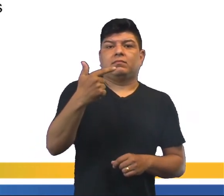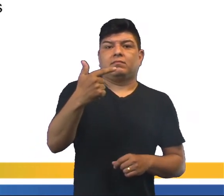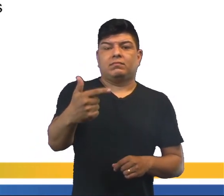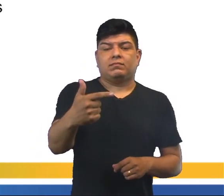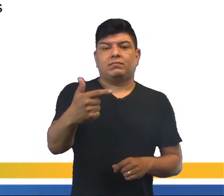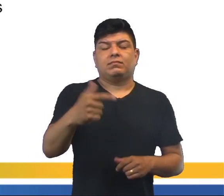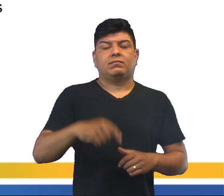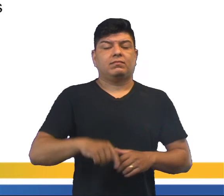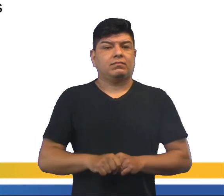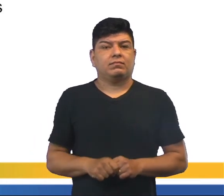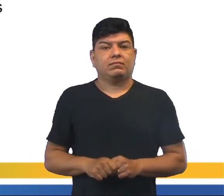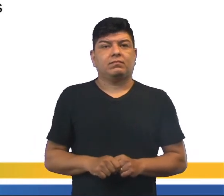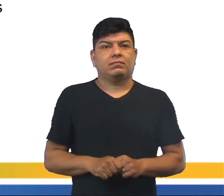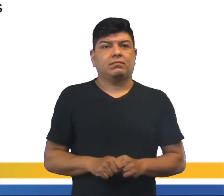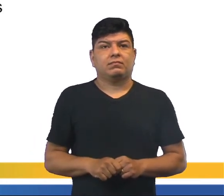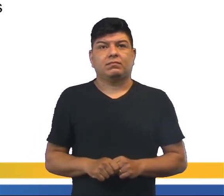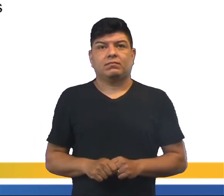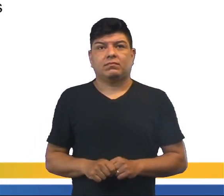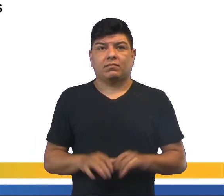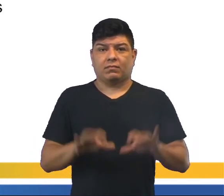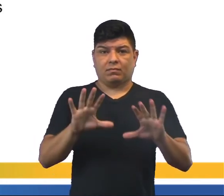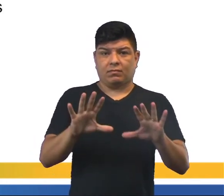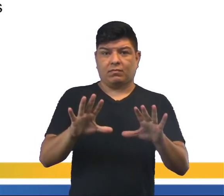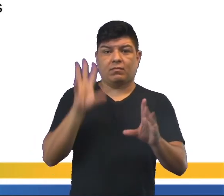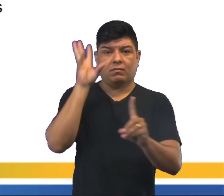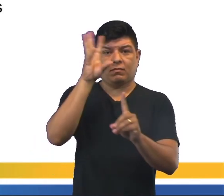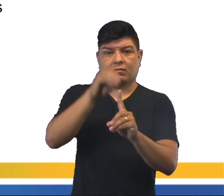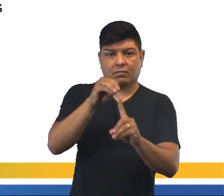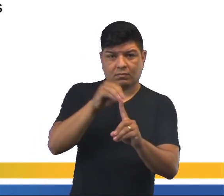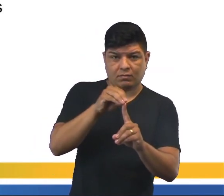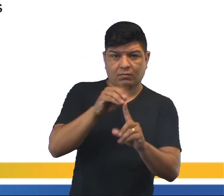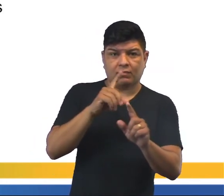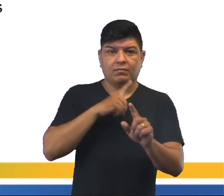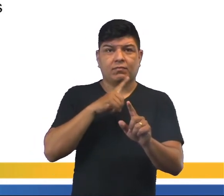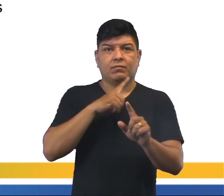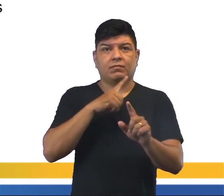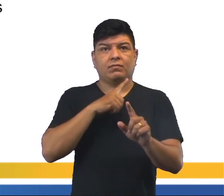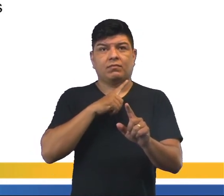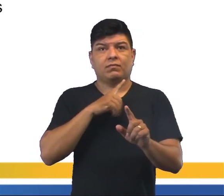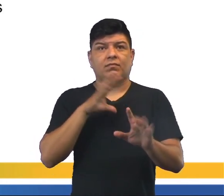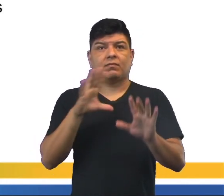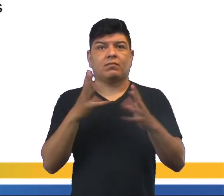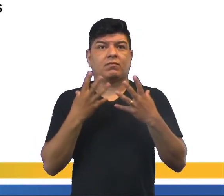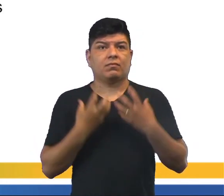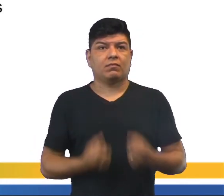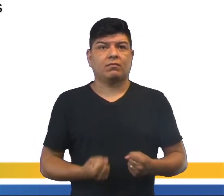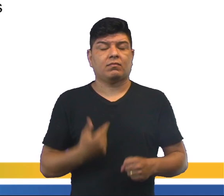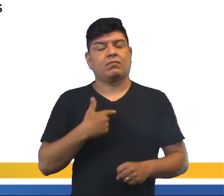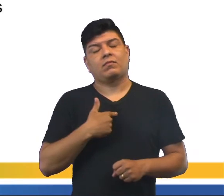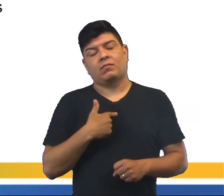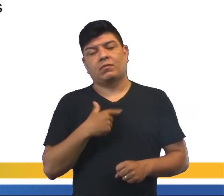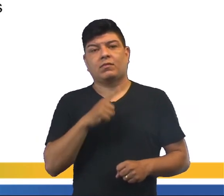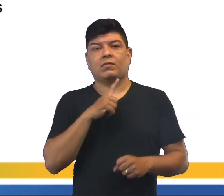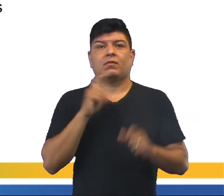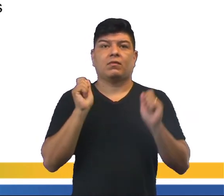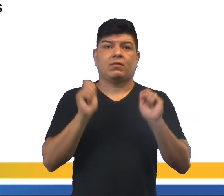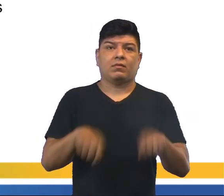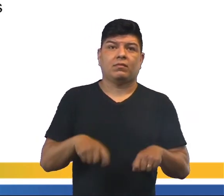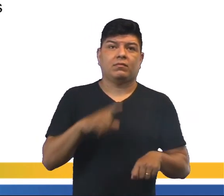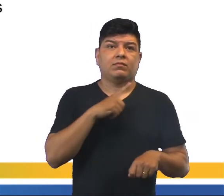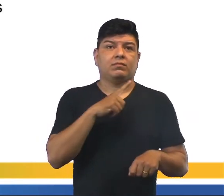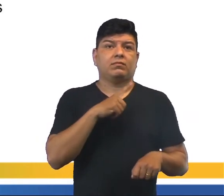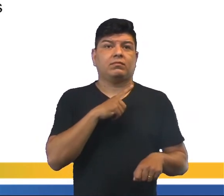Questão número 2. Entre os objetivos das medidas corporativistas adotadas por Vargas, podemos dizer que